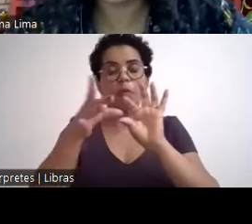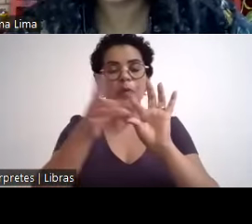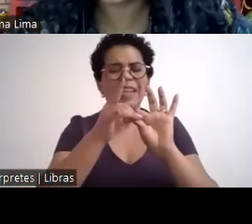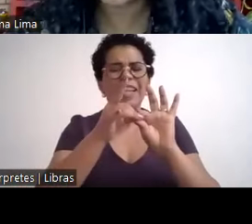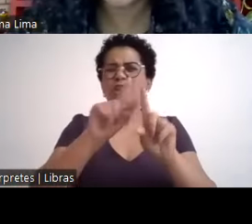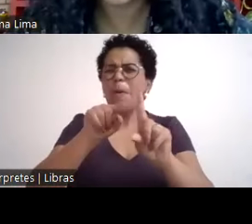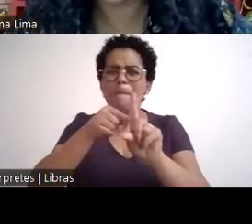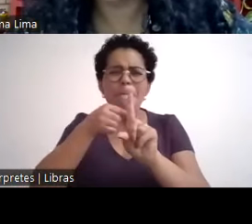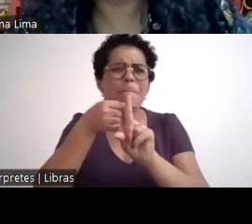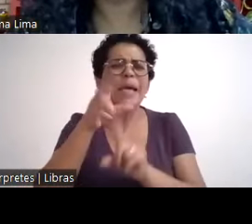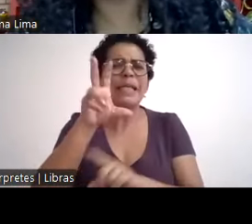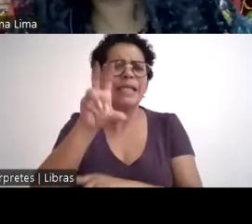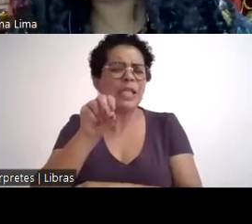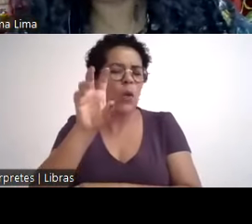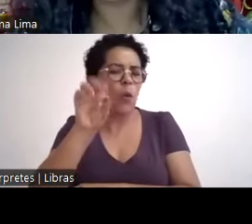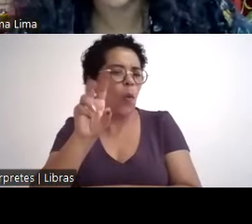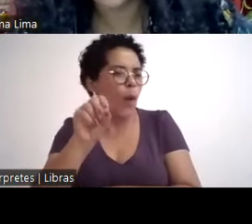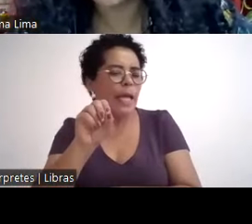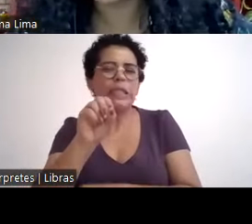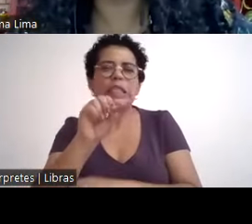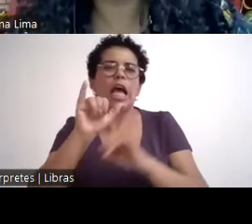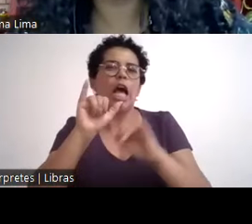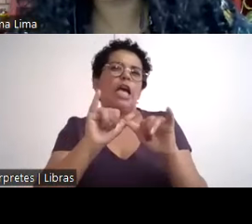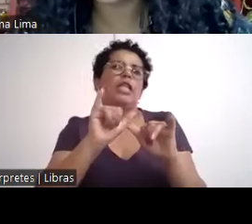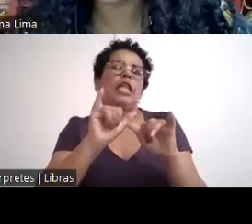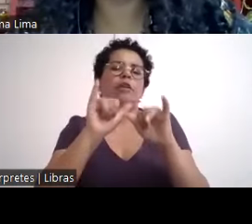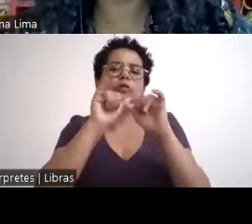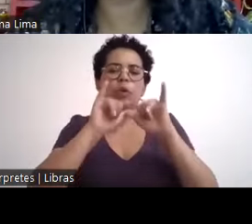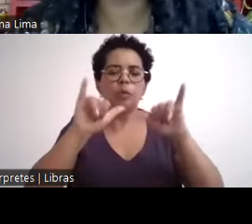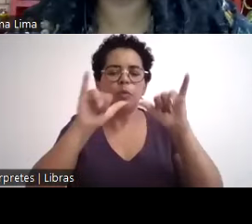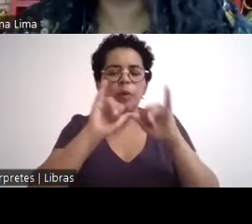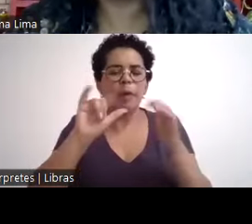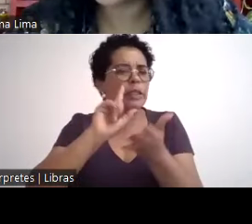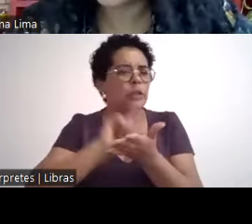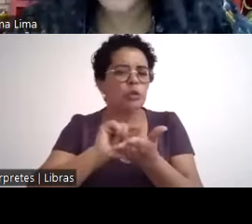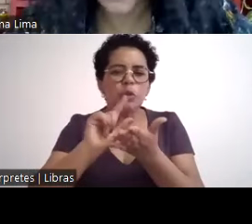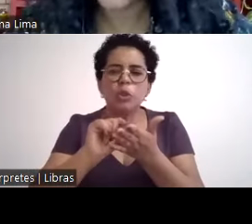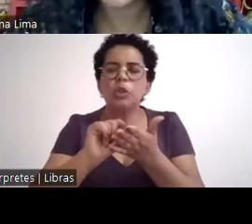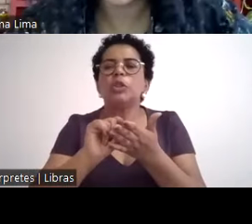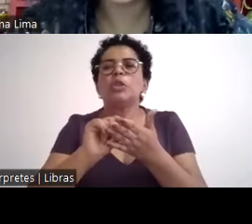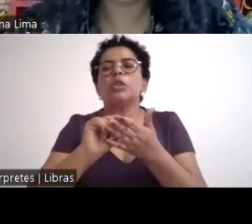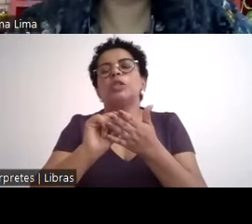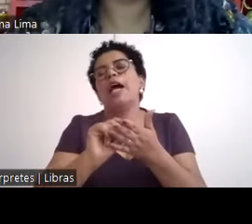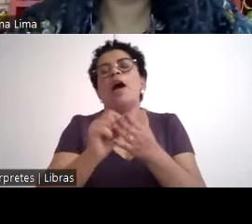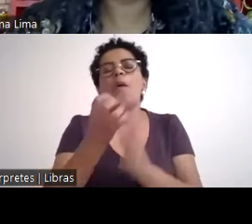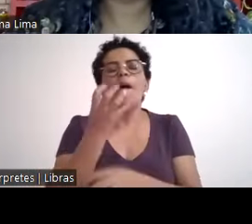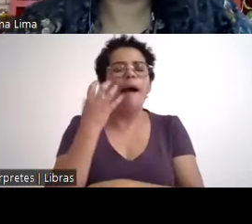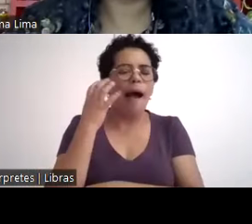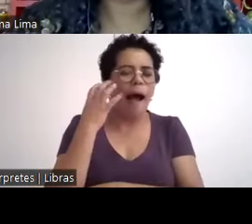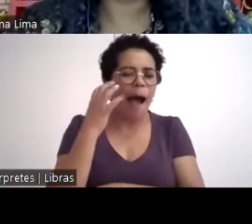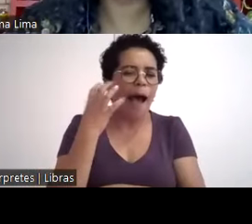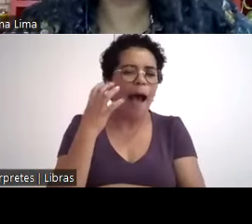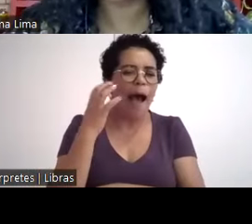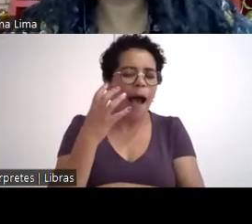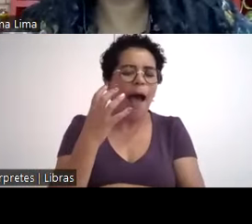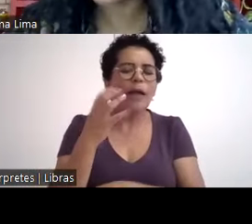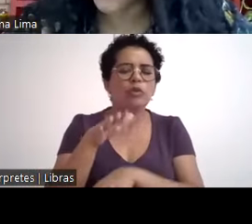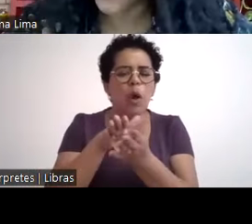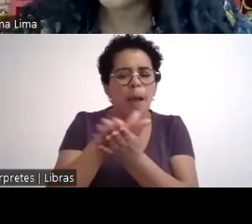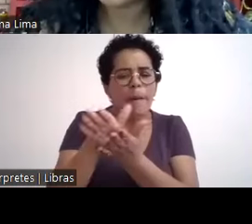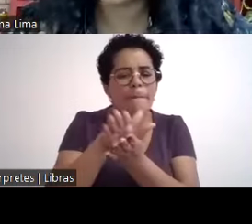50 canais, eles em formato digital, impresso, em rádios também, e isso só